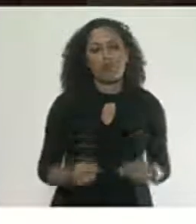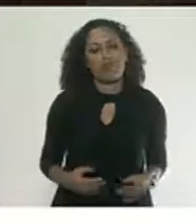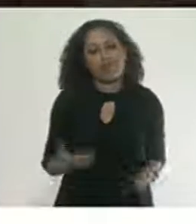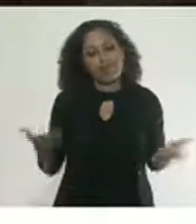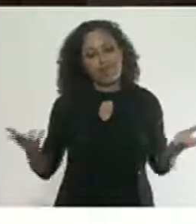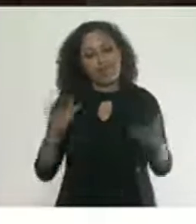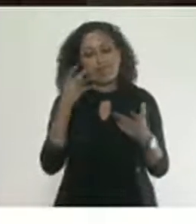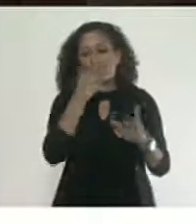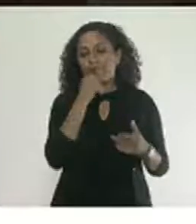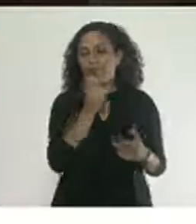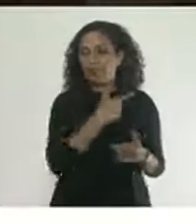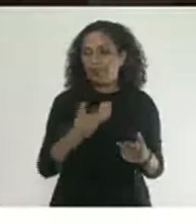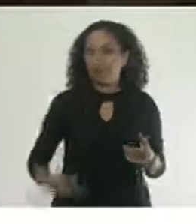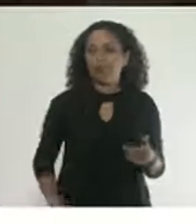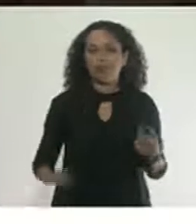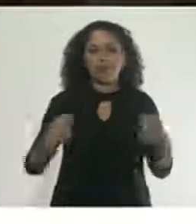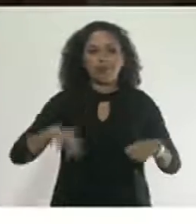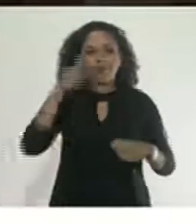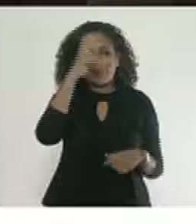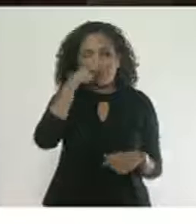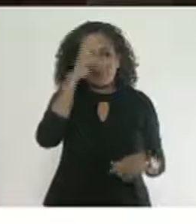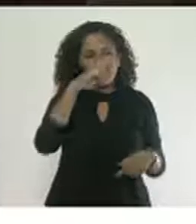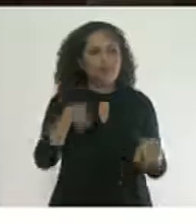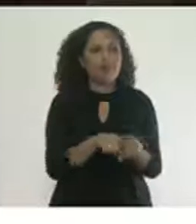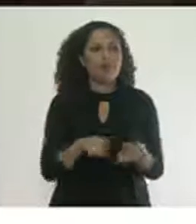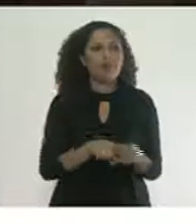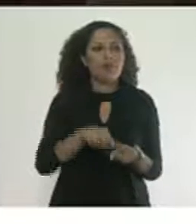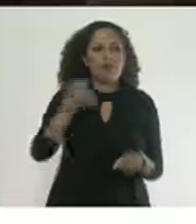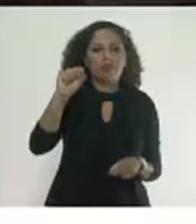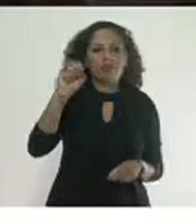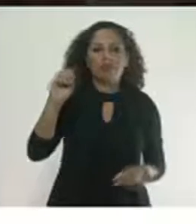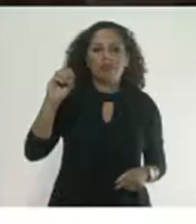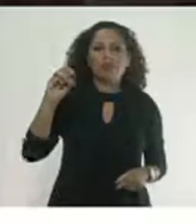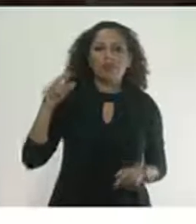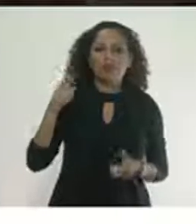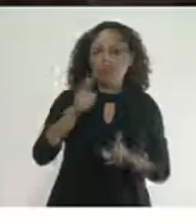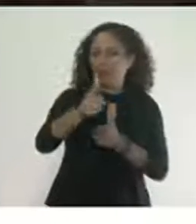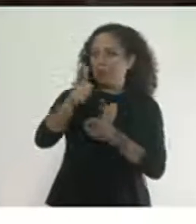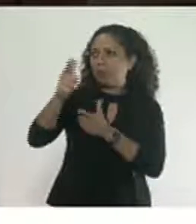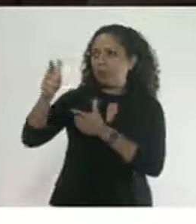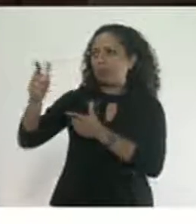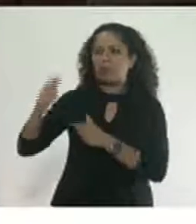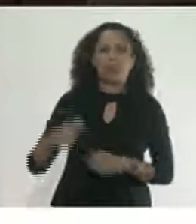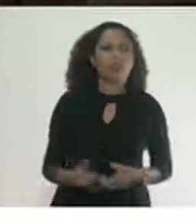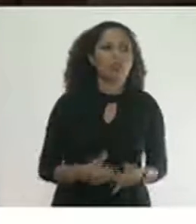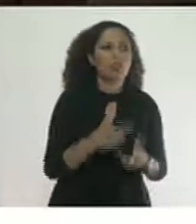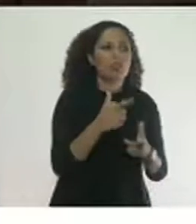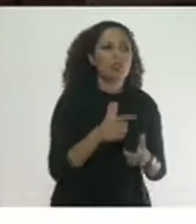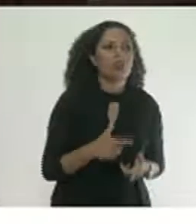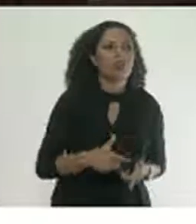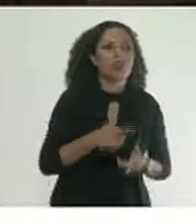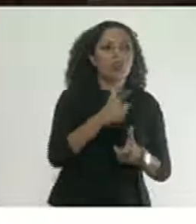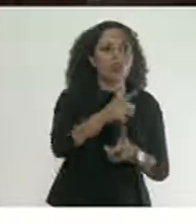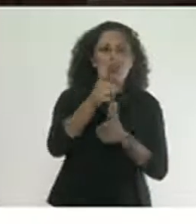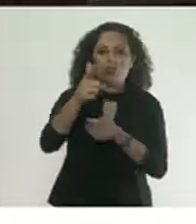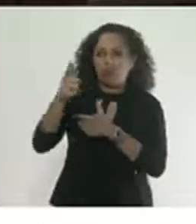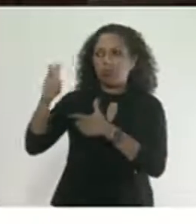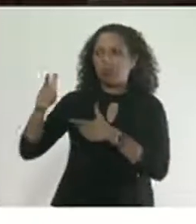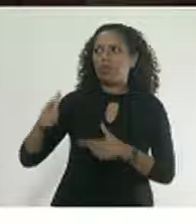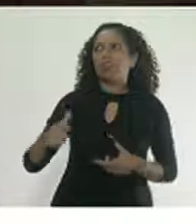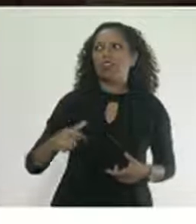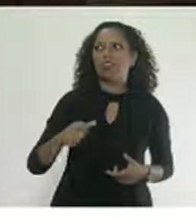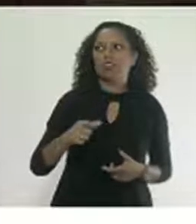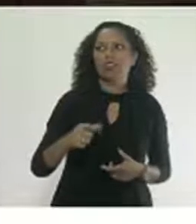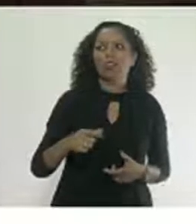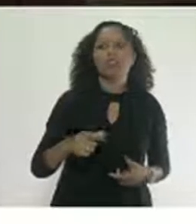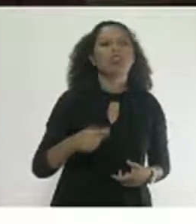a gente precisa de lembrar aqui os 80 tiros. 80 tiros no carro do Evaldo, numa tarde